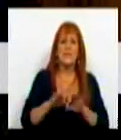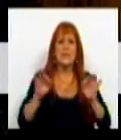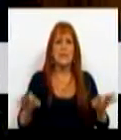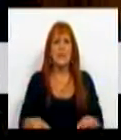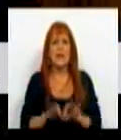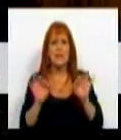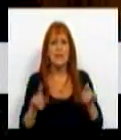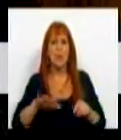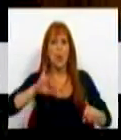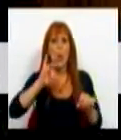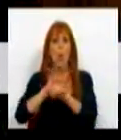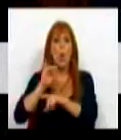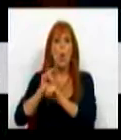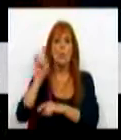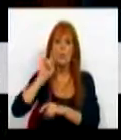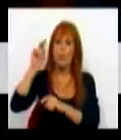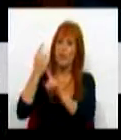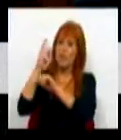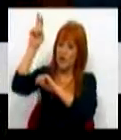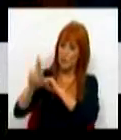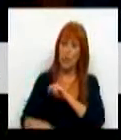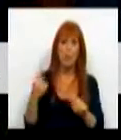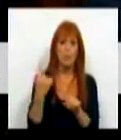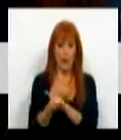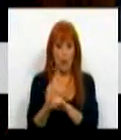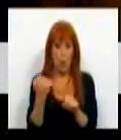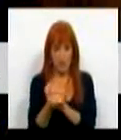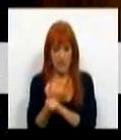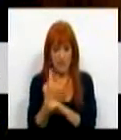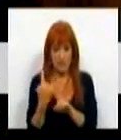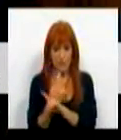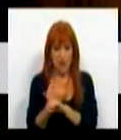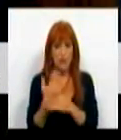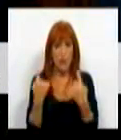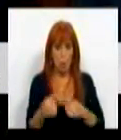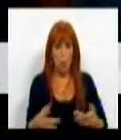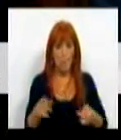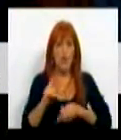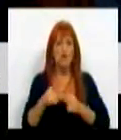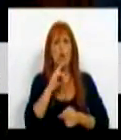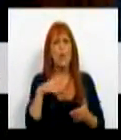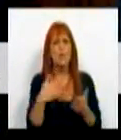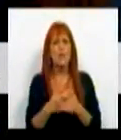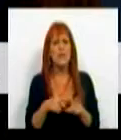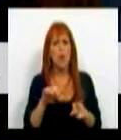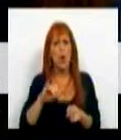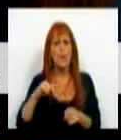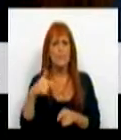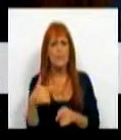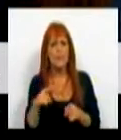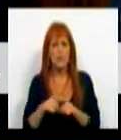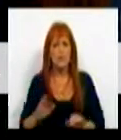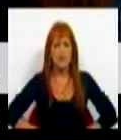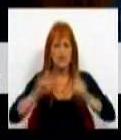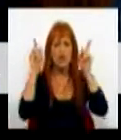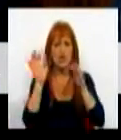de outras imparidades, porque houve exercícios também, aquilo que nós chamamos o OIP, que foi